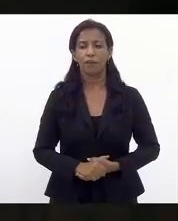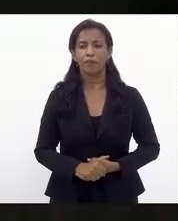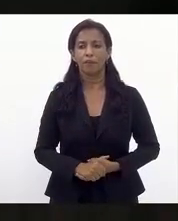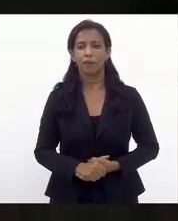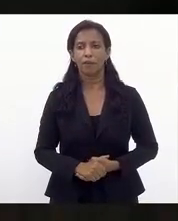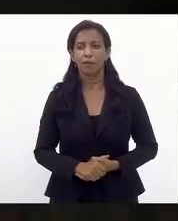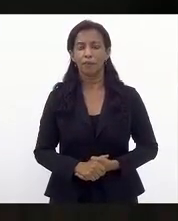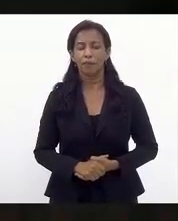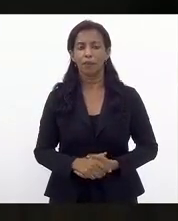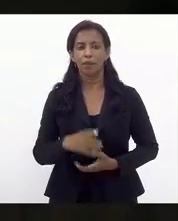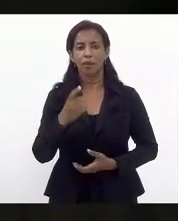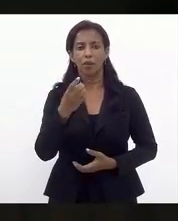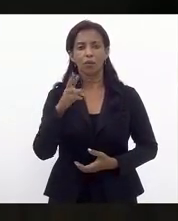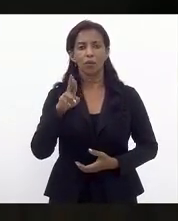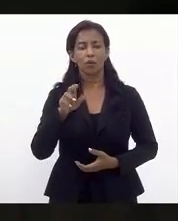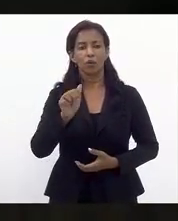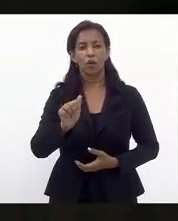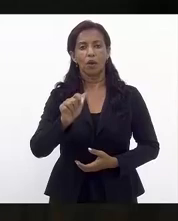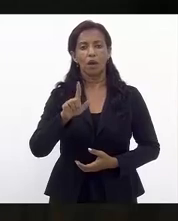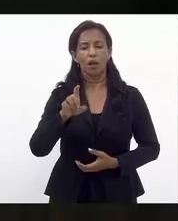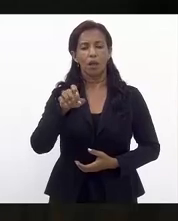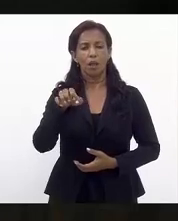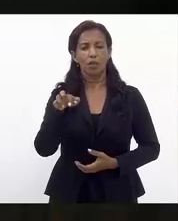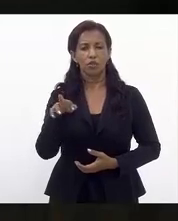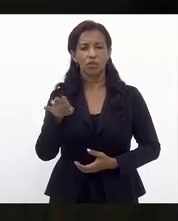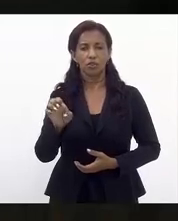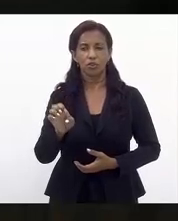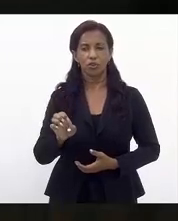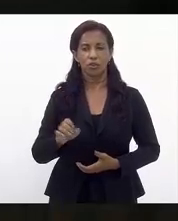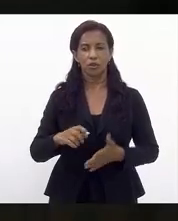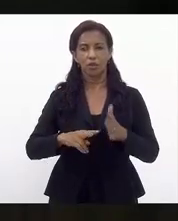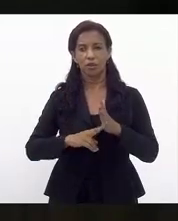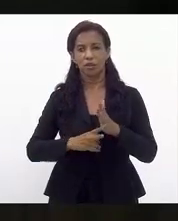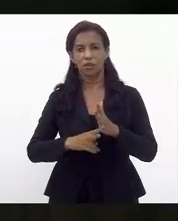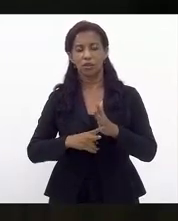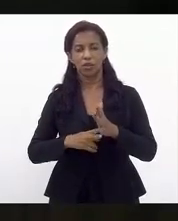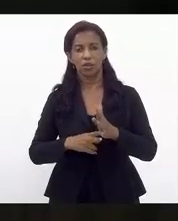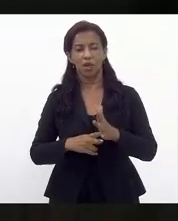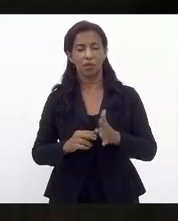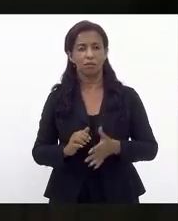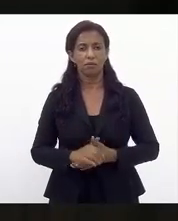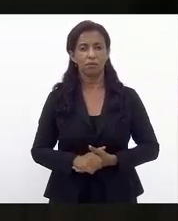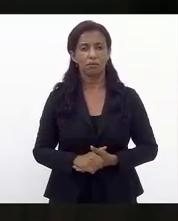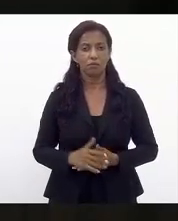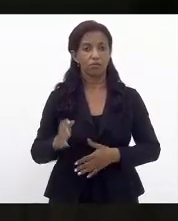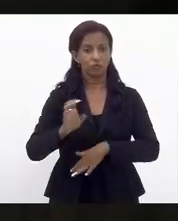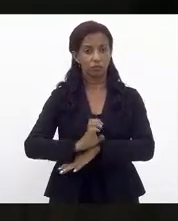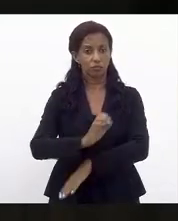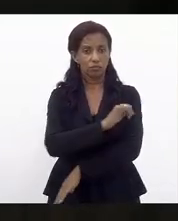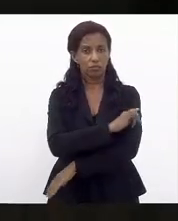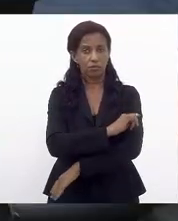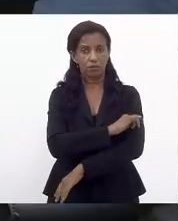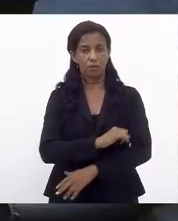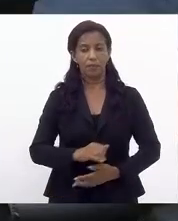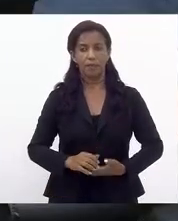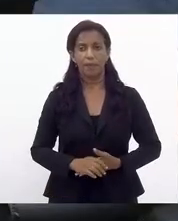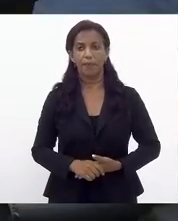aliás o Dr Alexandre Mello presidente do sindicato auditores fiscais do Estado do Rio de Janeiro